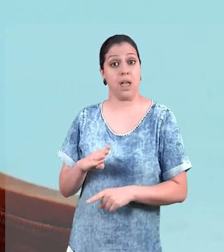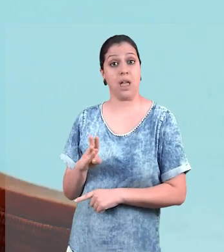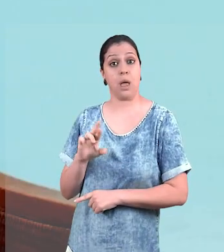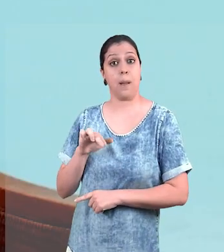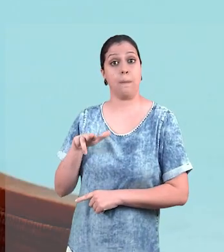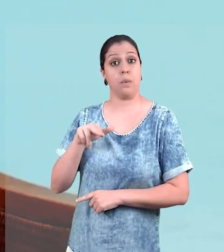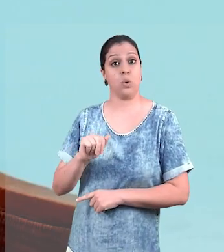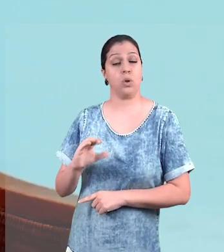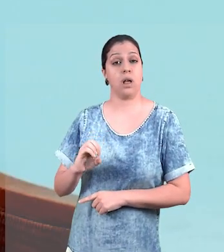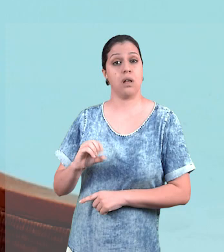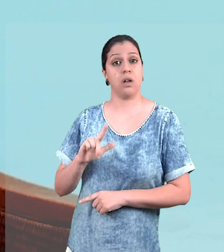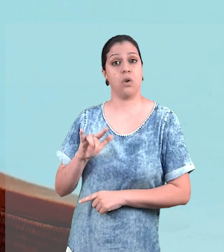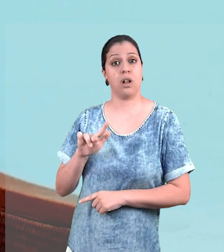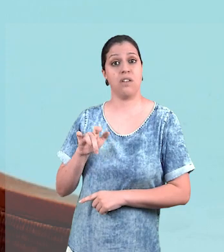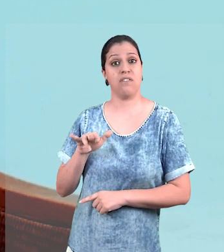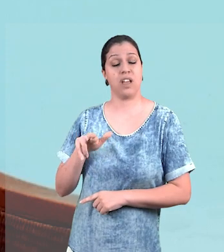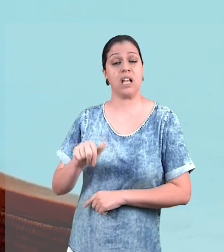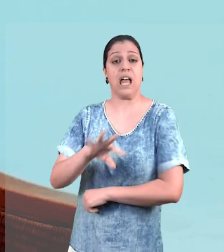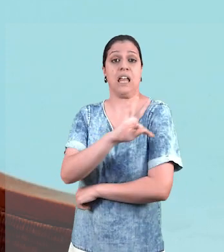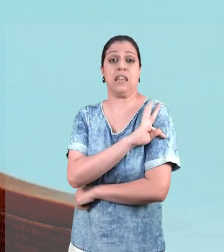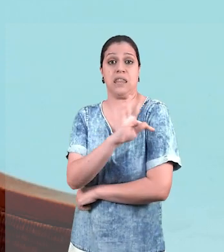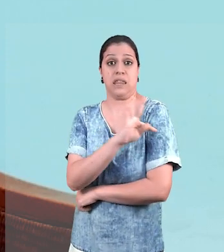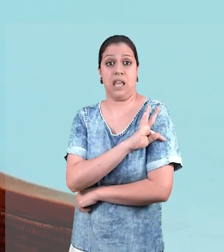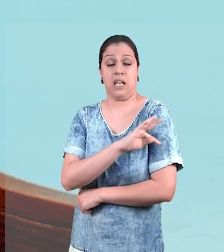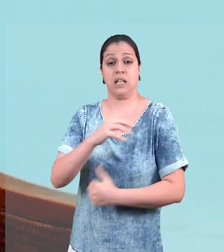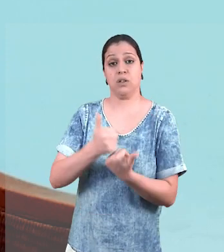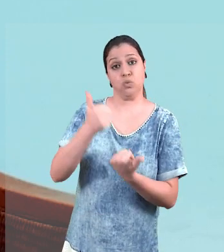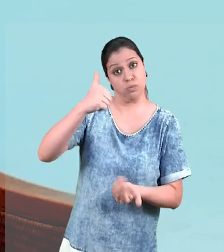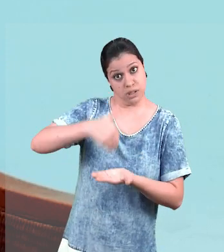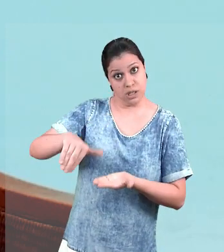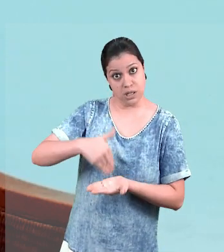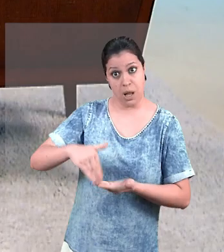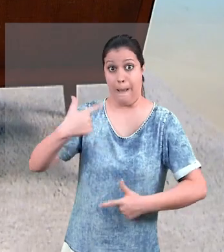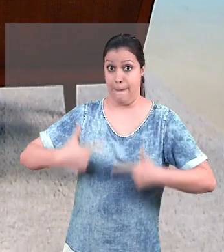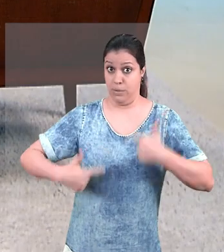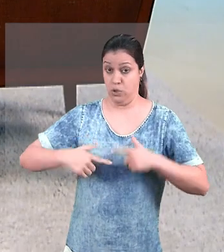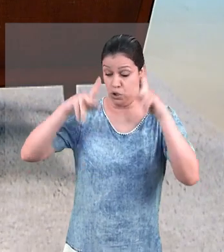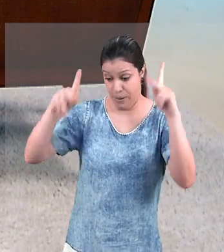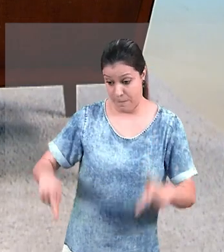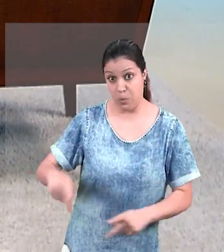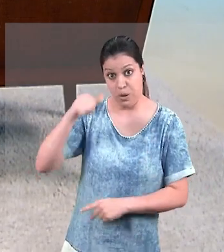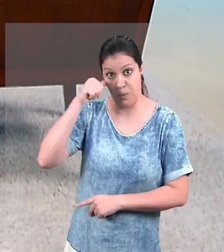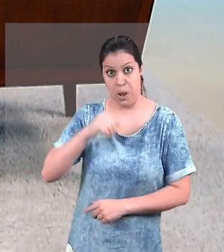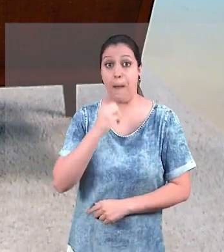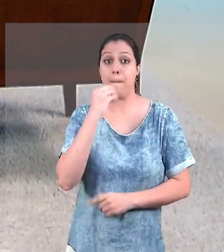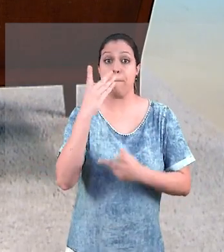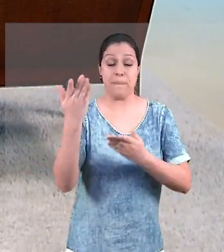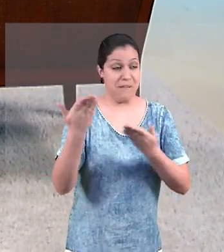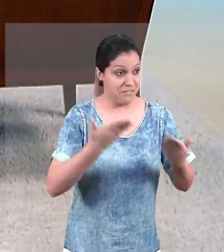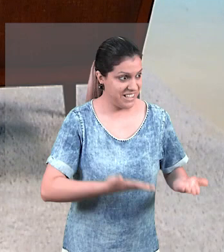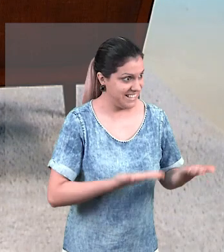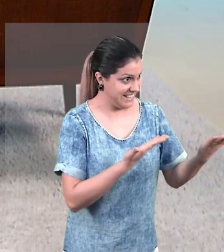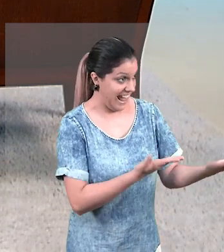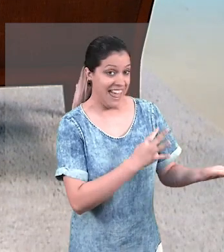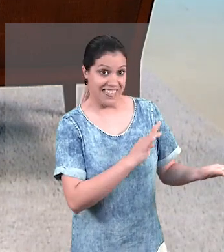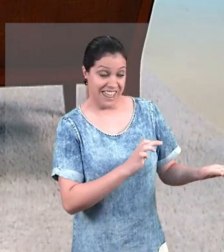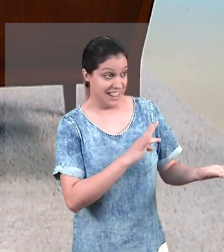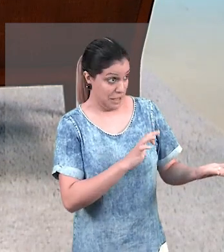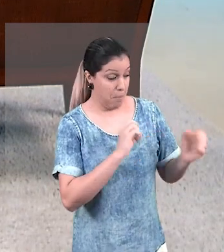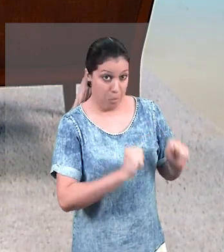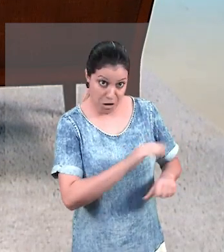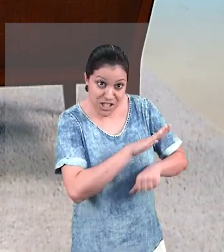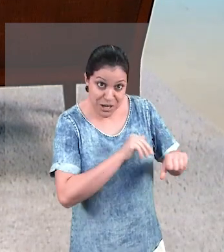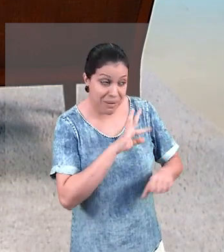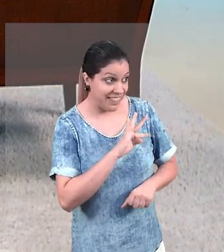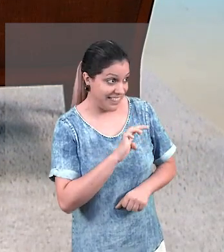de Oliveira, técnica da Subsecretaria de Políticas Públicas para Mulheres. Seja bem-vinda, Tetê. Obrigada. Tomar a liberdade de te chamar